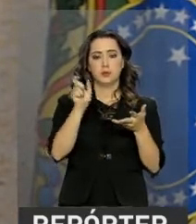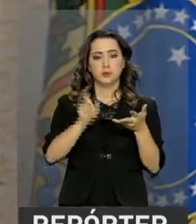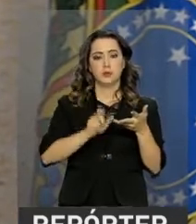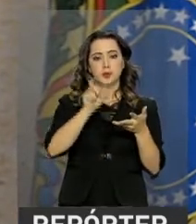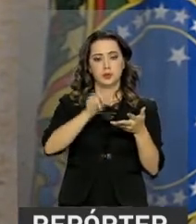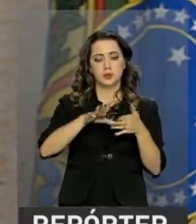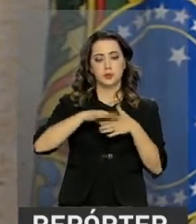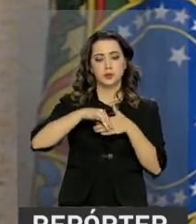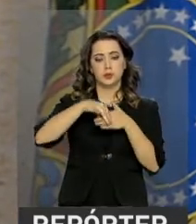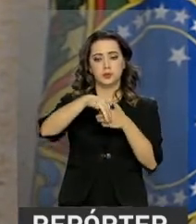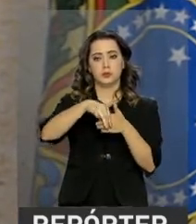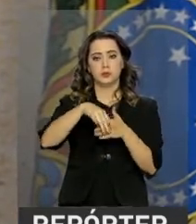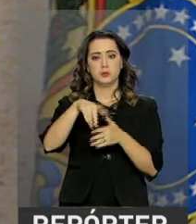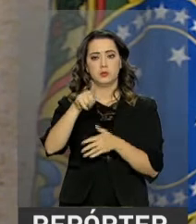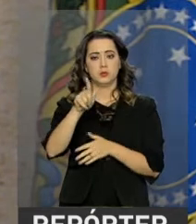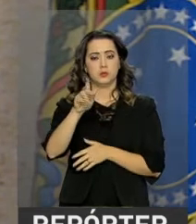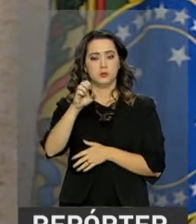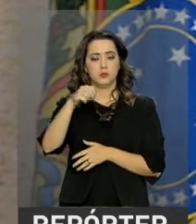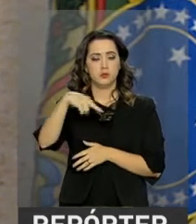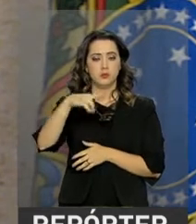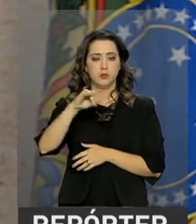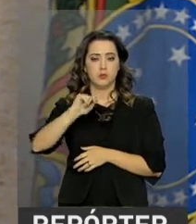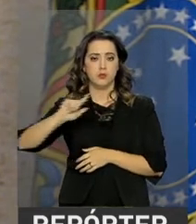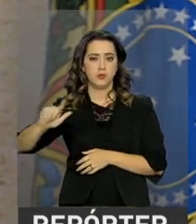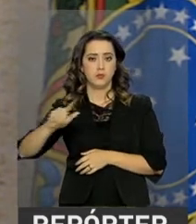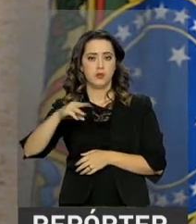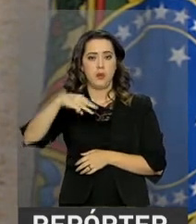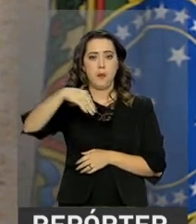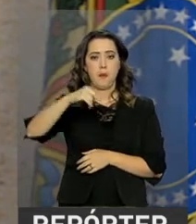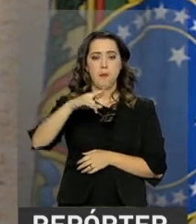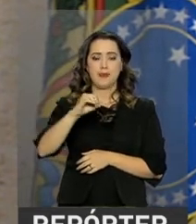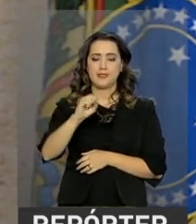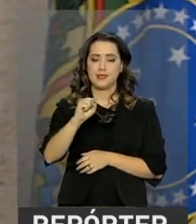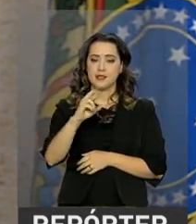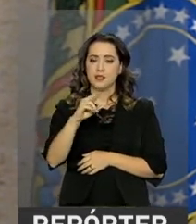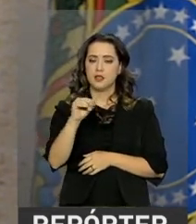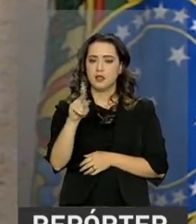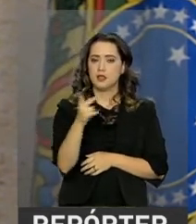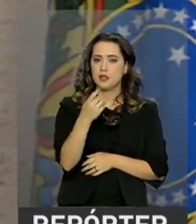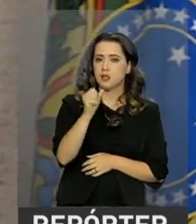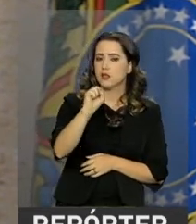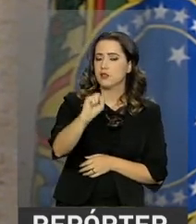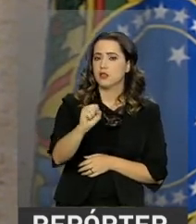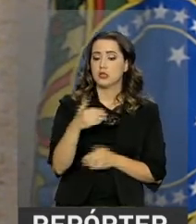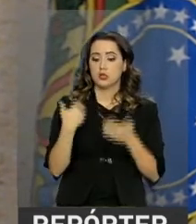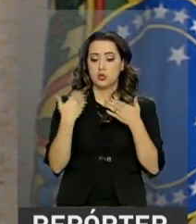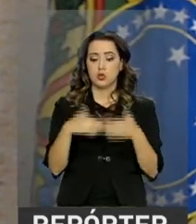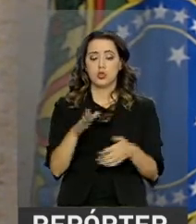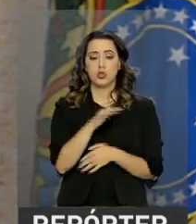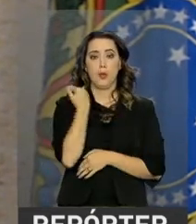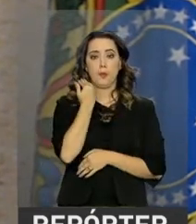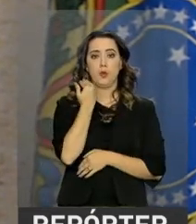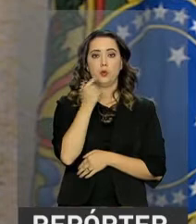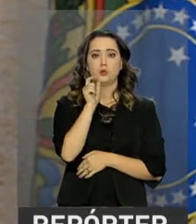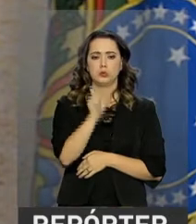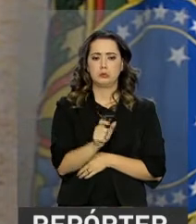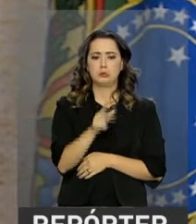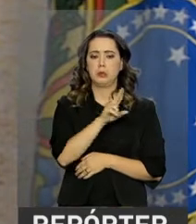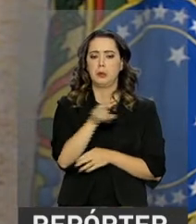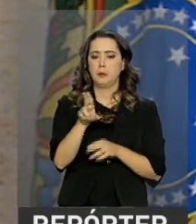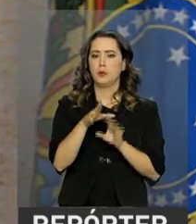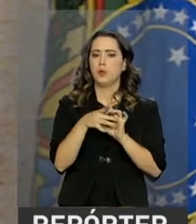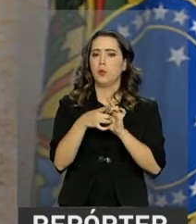sob o comando do general Mascarenhas de Moraes, enfrentaram a morte, convenhamos, em nome